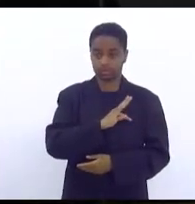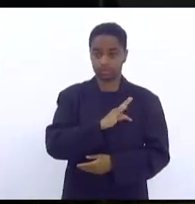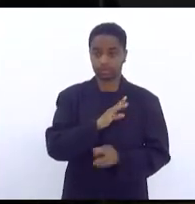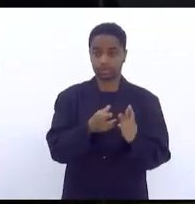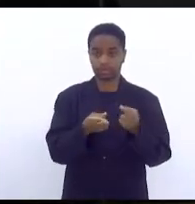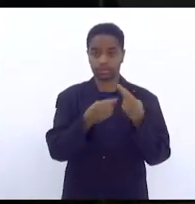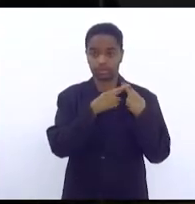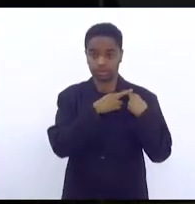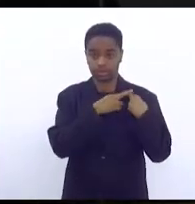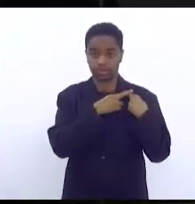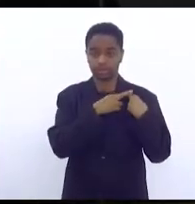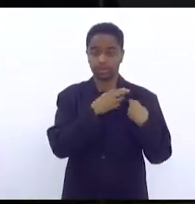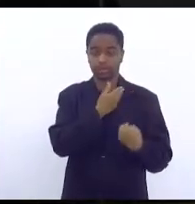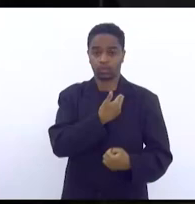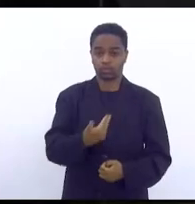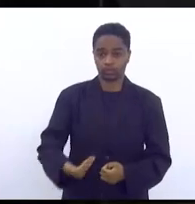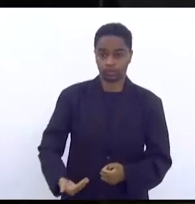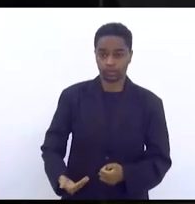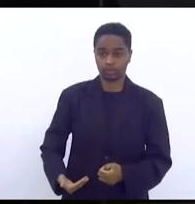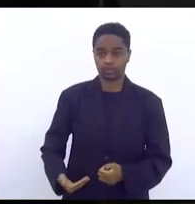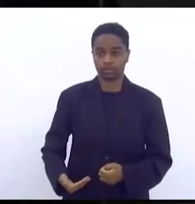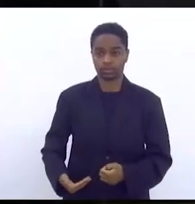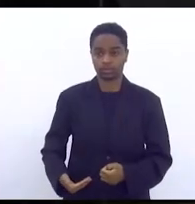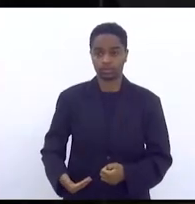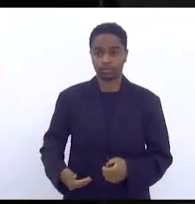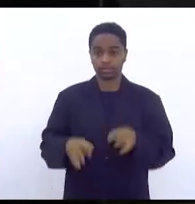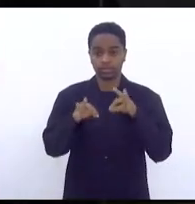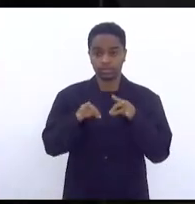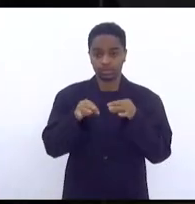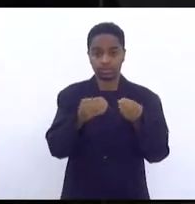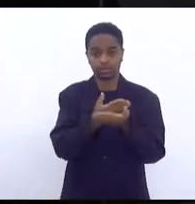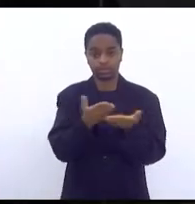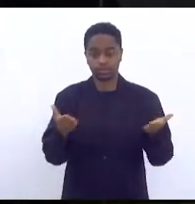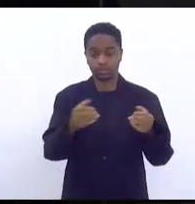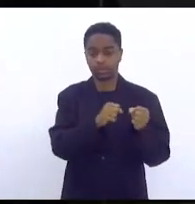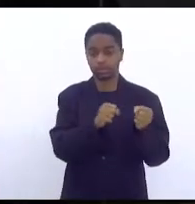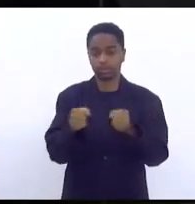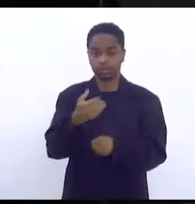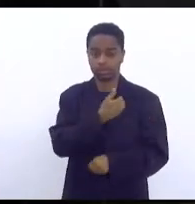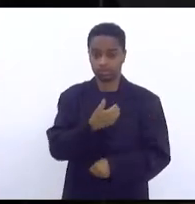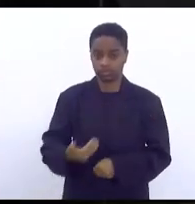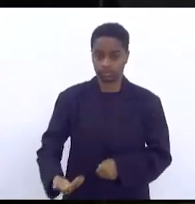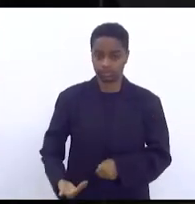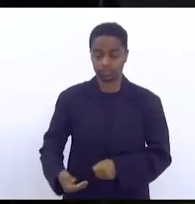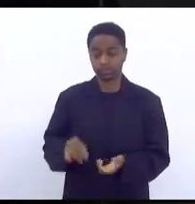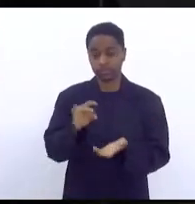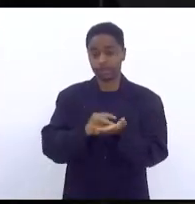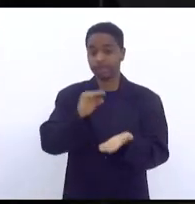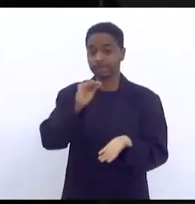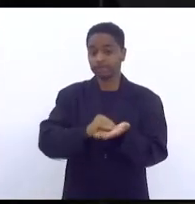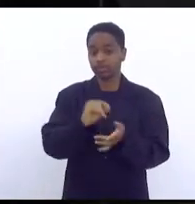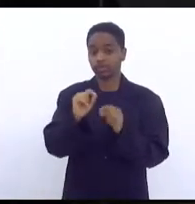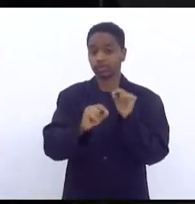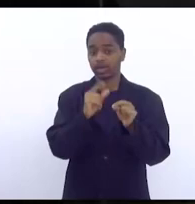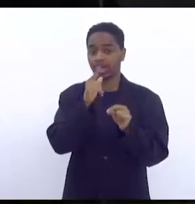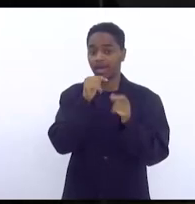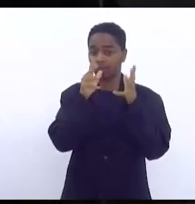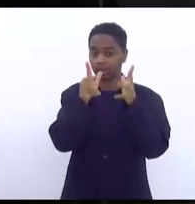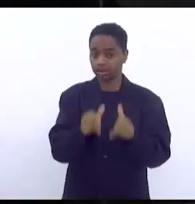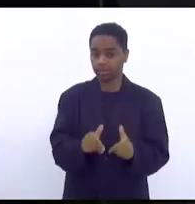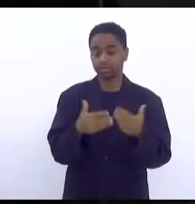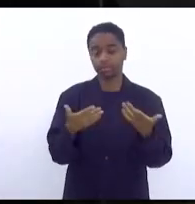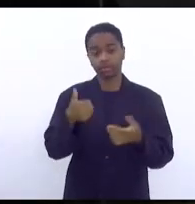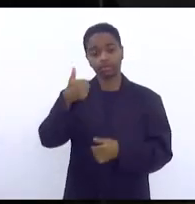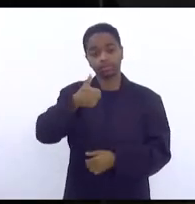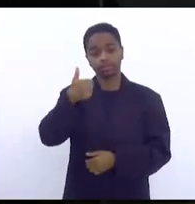responsável governo todos do poder público o que falta é esgoto em primeiro